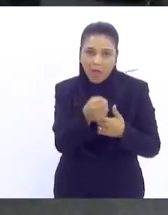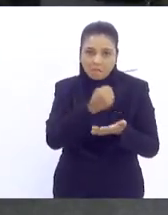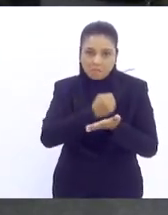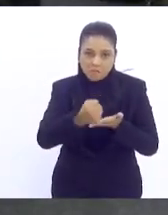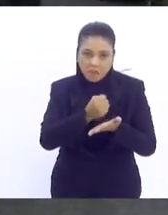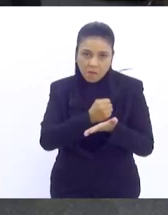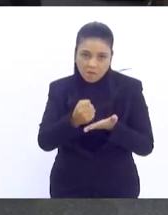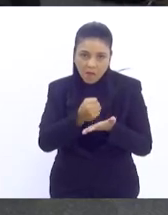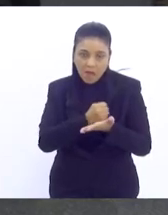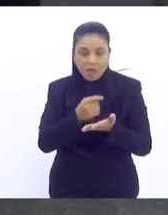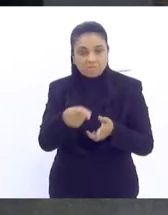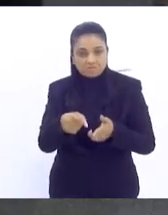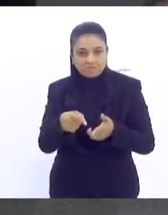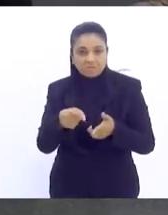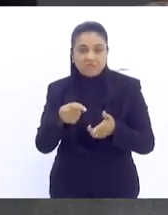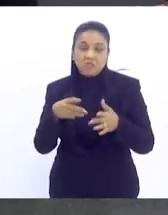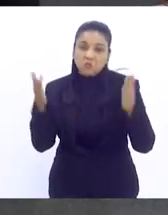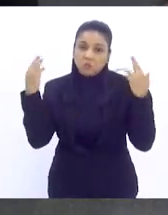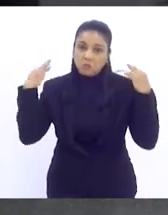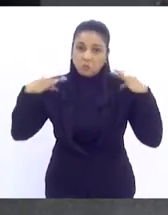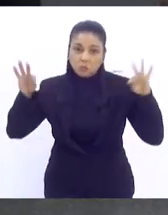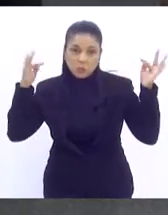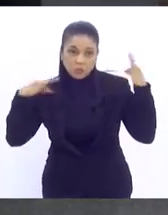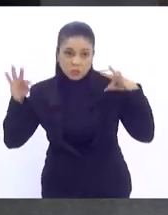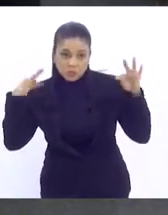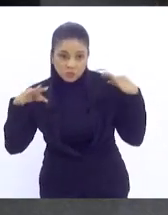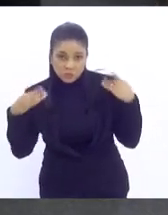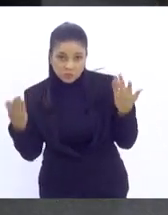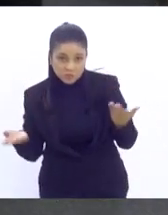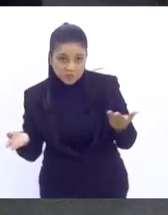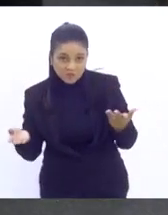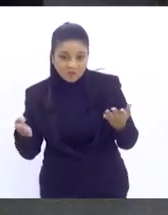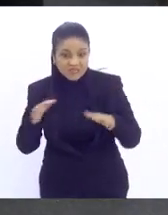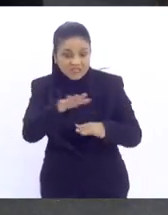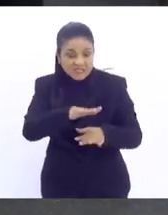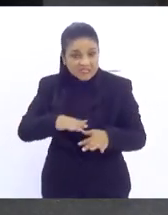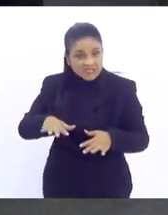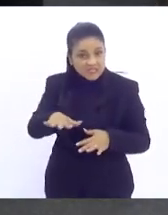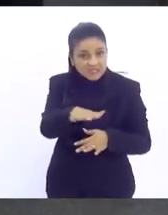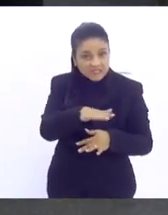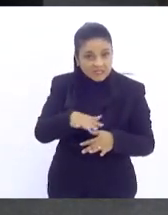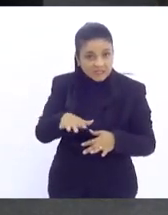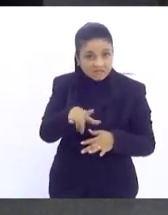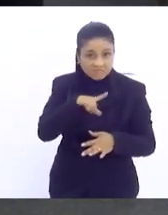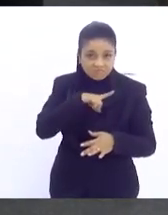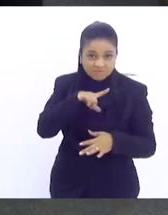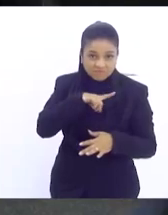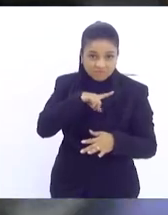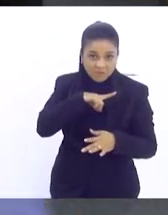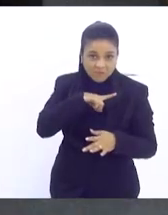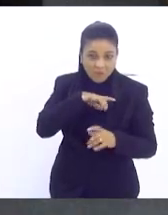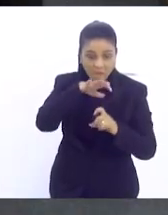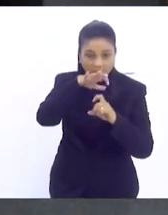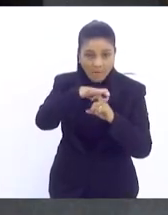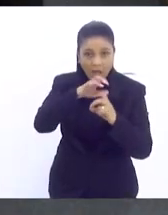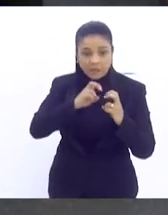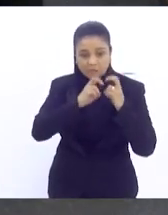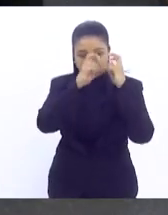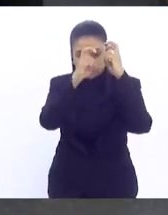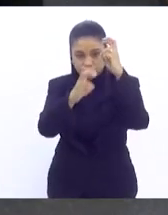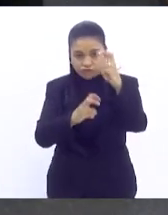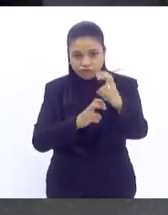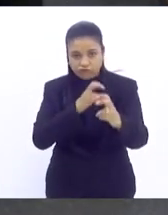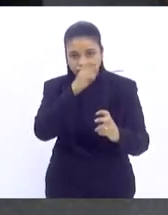gerar Mais Emprego e turismo se naquela área exatamente pretende-se eh ter um parque de diversões